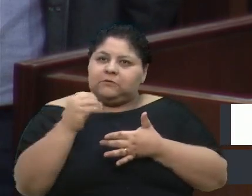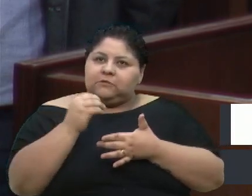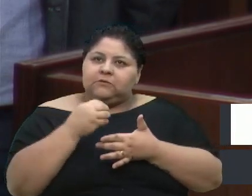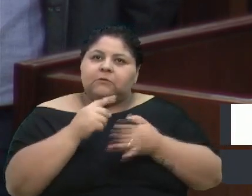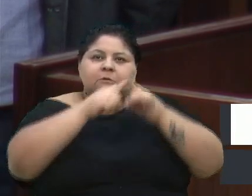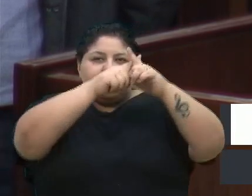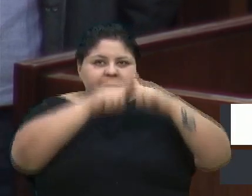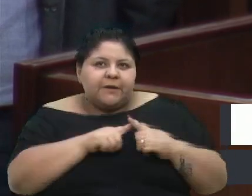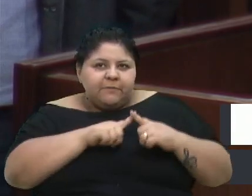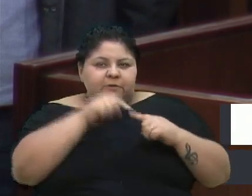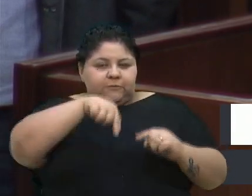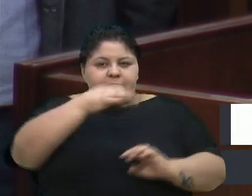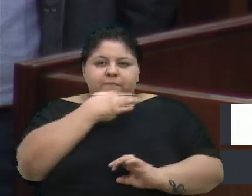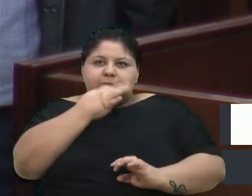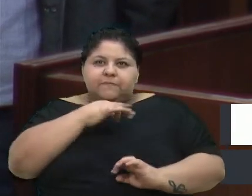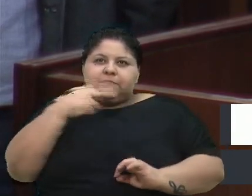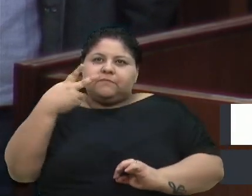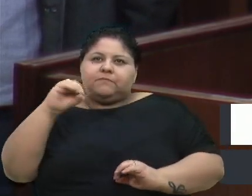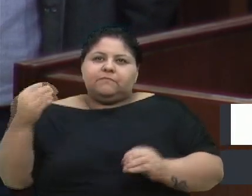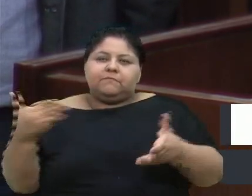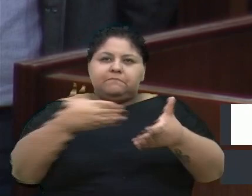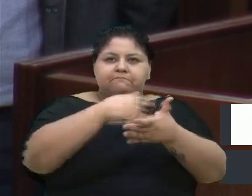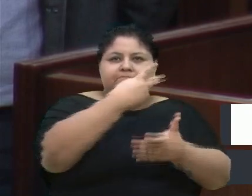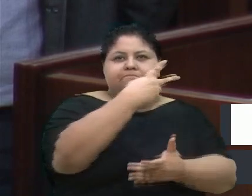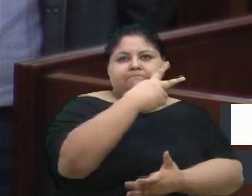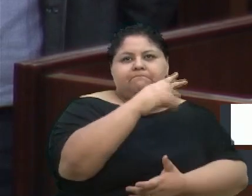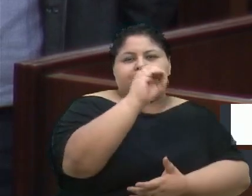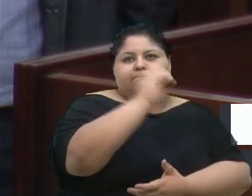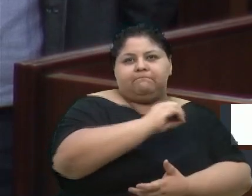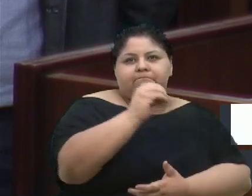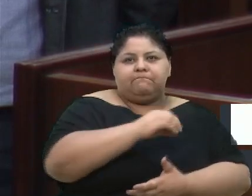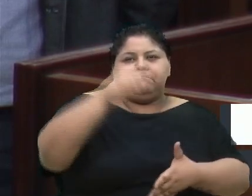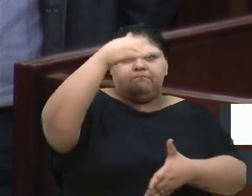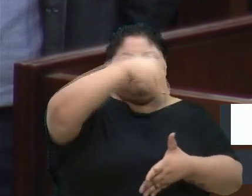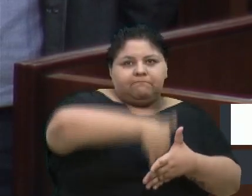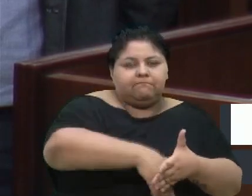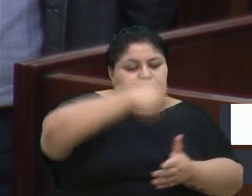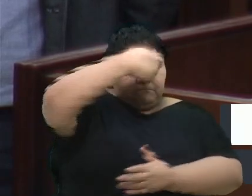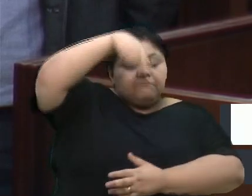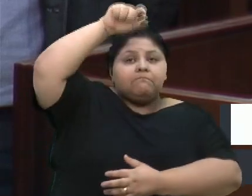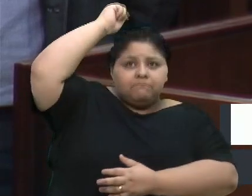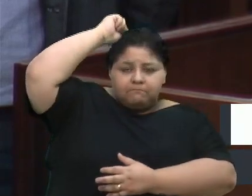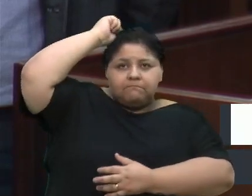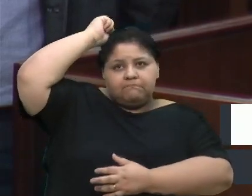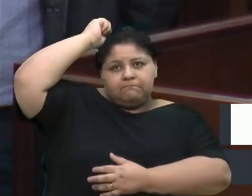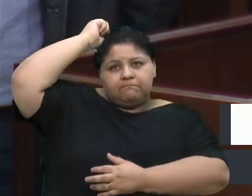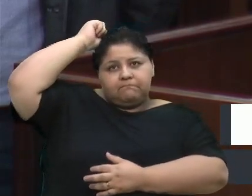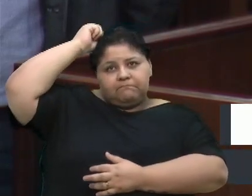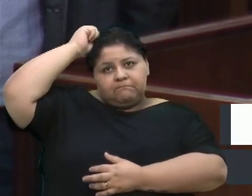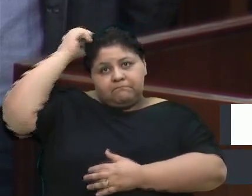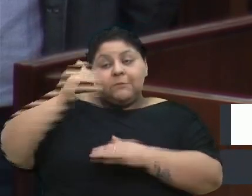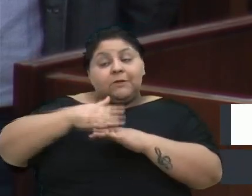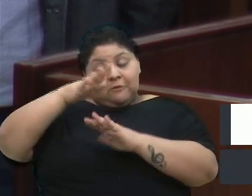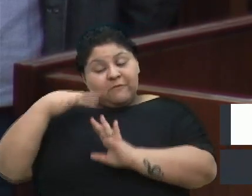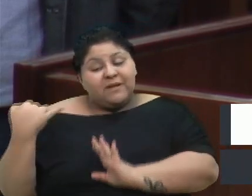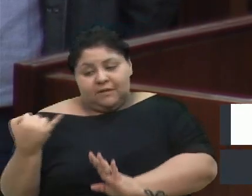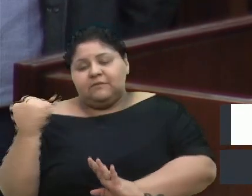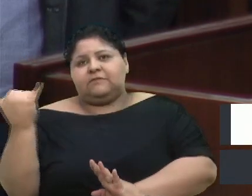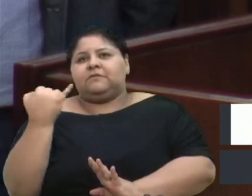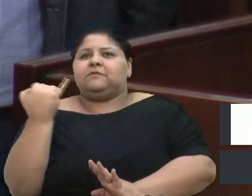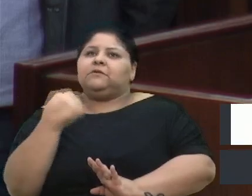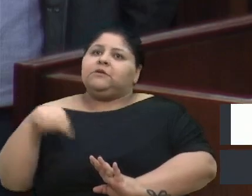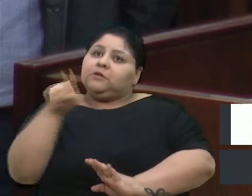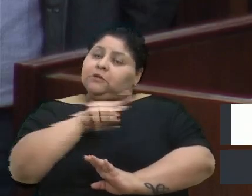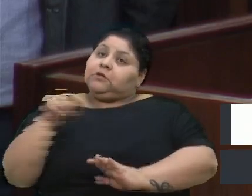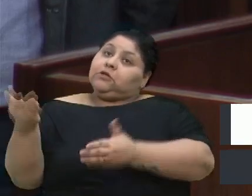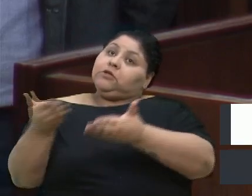Caxias do Sul, de 20 a 22 de outubro, nas dependências do ginásio 1 da UX. E o mais importante, né, pessoal, se nós estamos